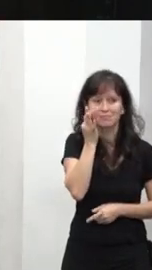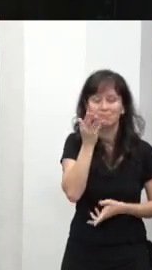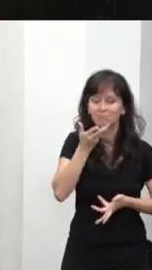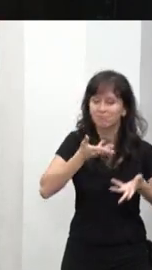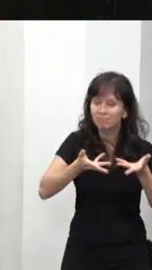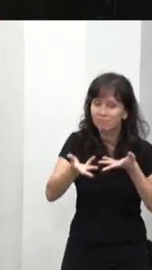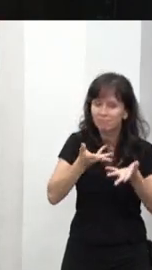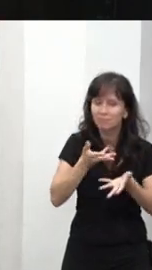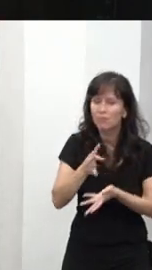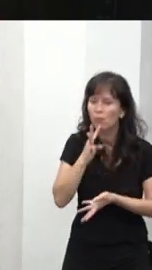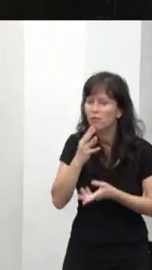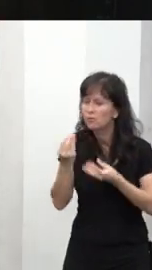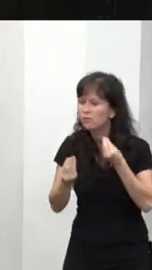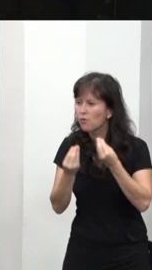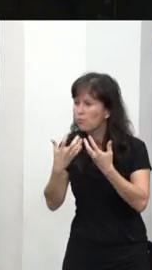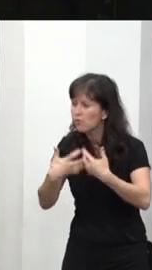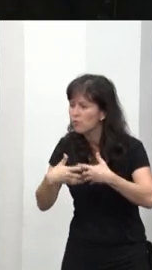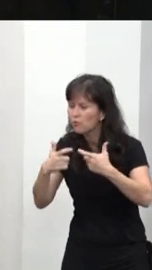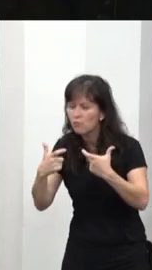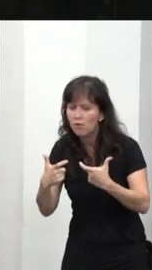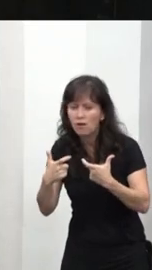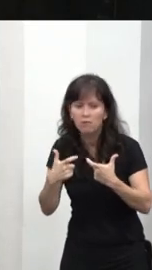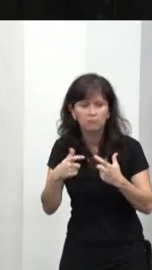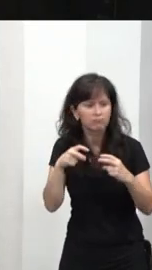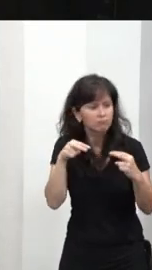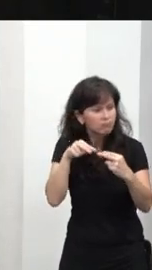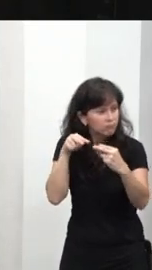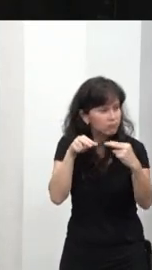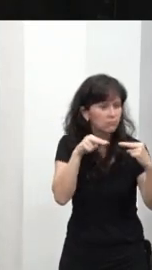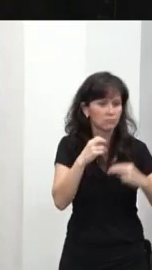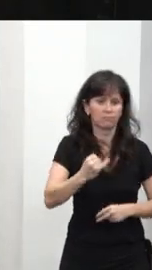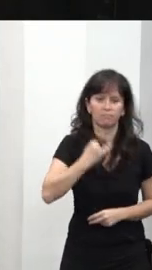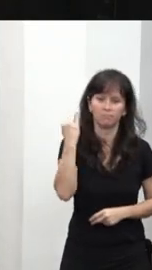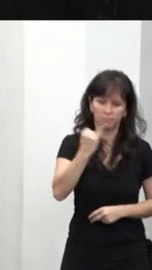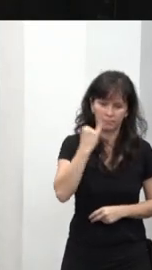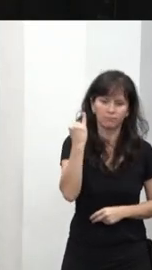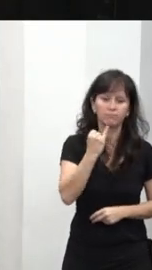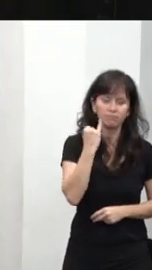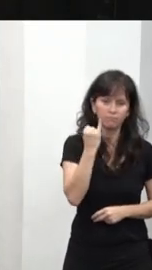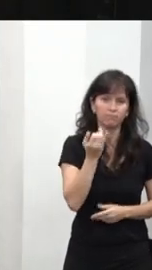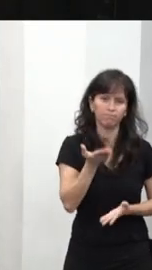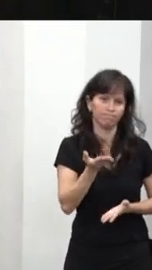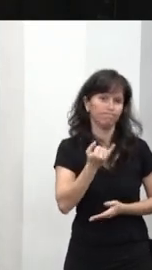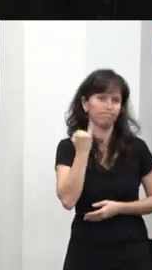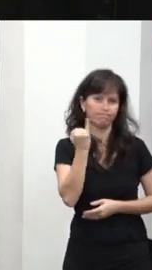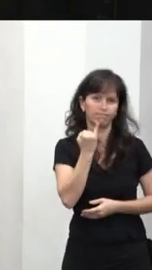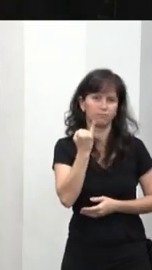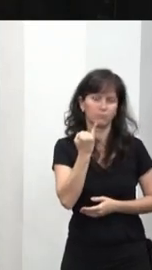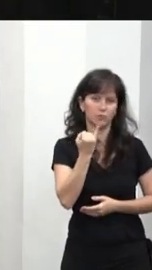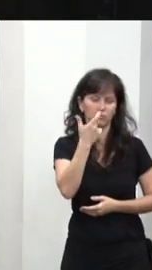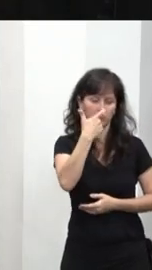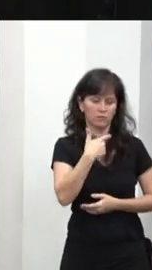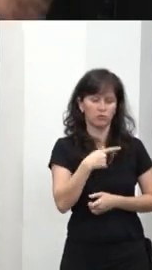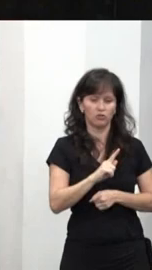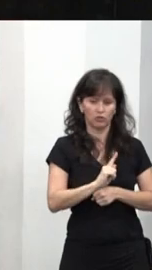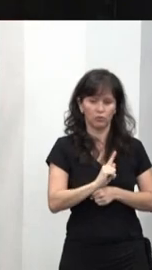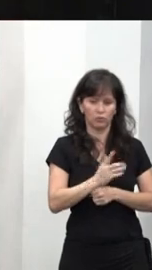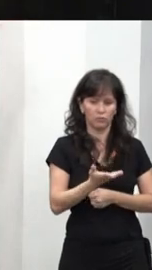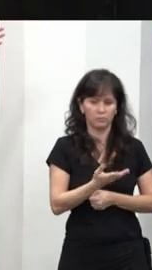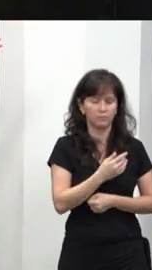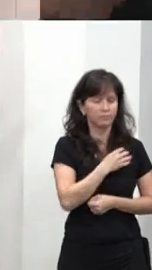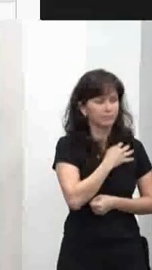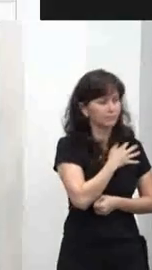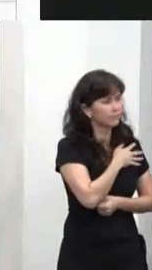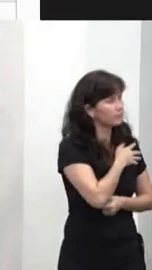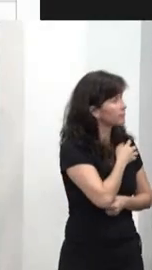da realidade local você consegue olhar no olho das pessoas né Isso é muito importante para o gestor público então aqui